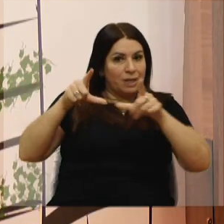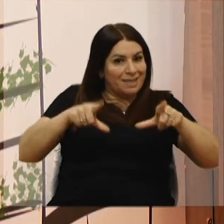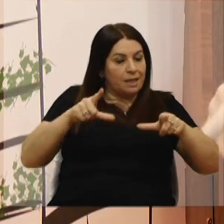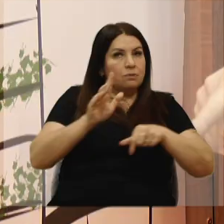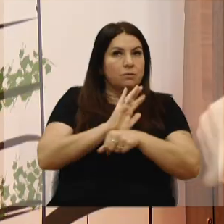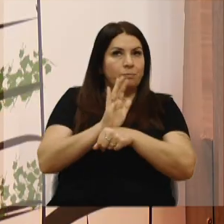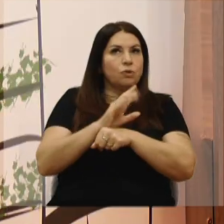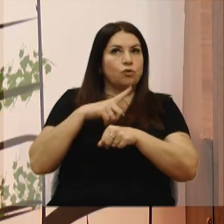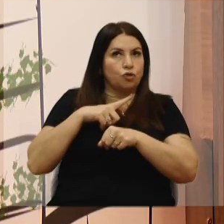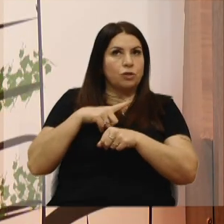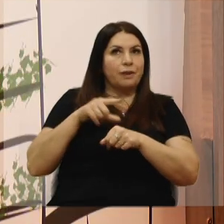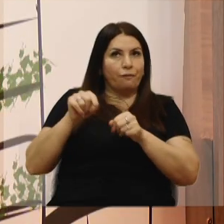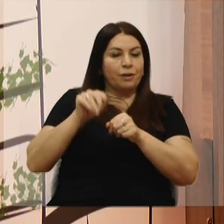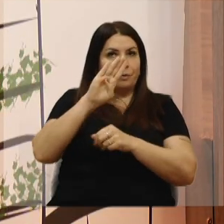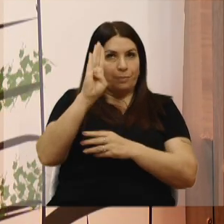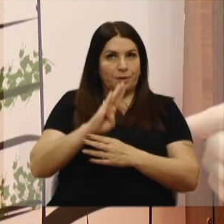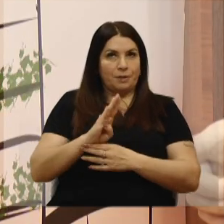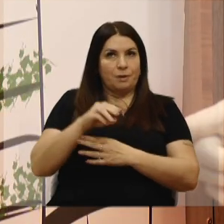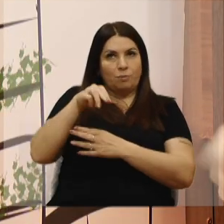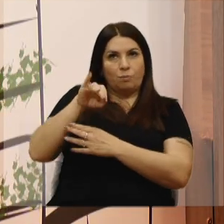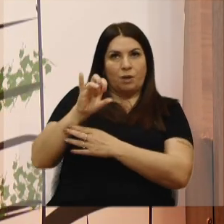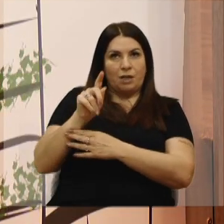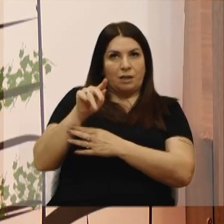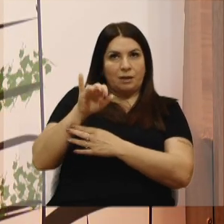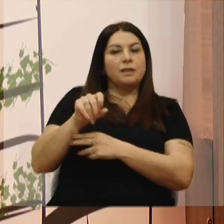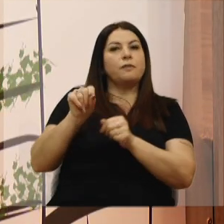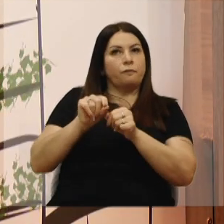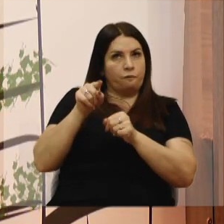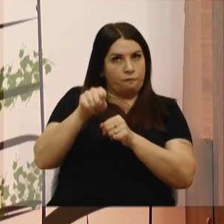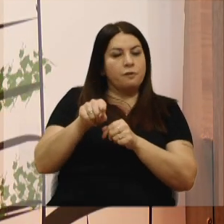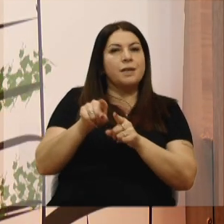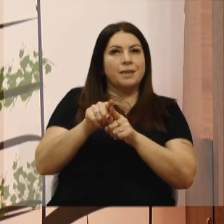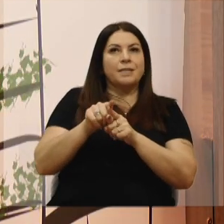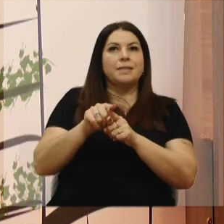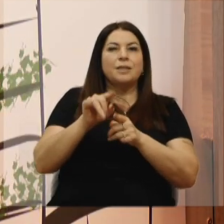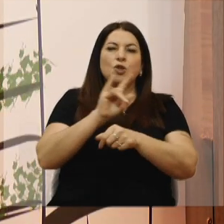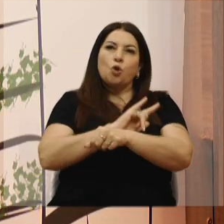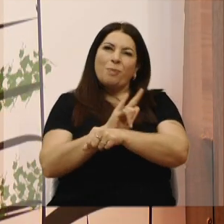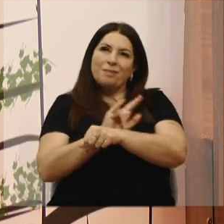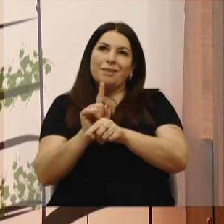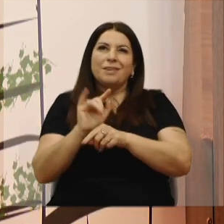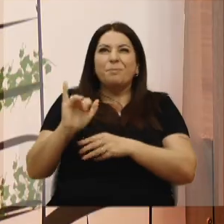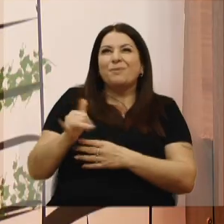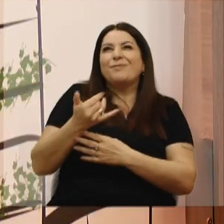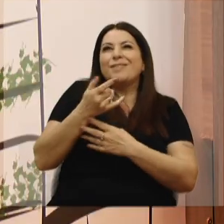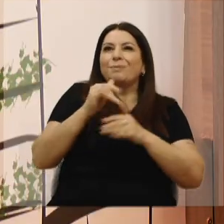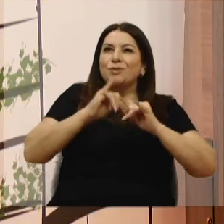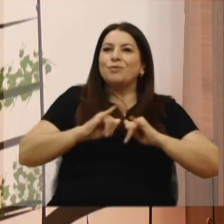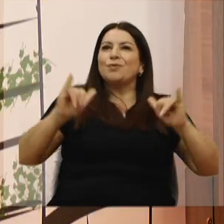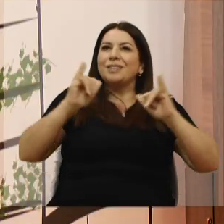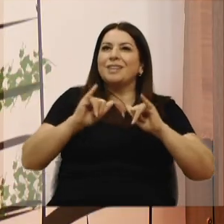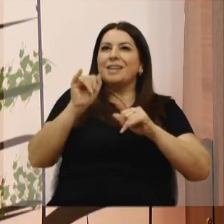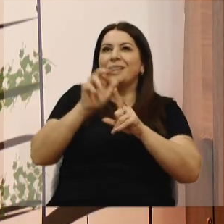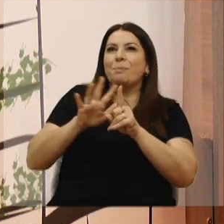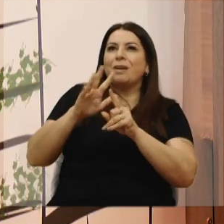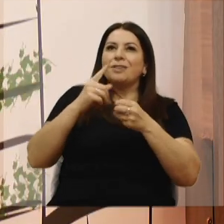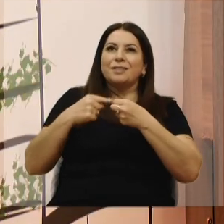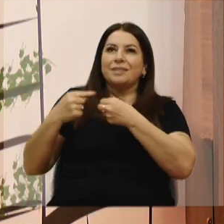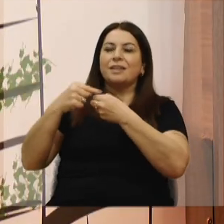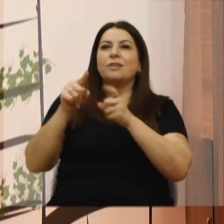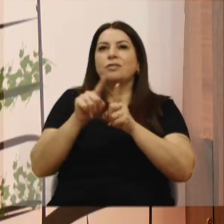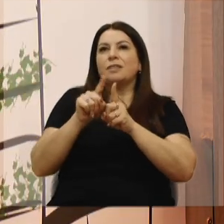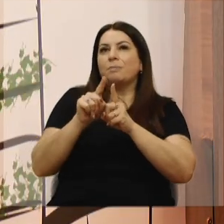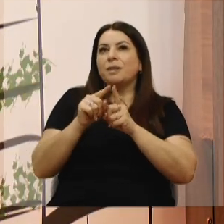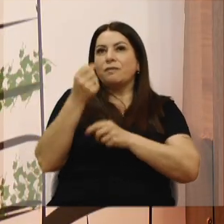as salas de cinema a exibir uma produção nacional, né? O Michelin, então, por isso produzia esses documentários e aproveitava para divulgar, né, a imagem